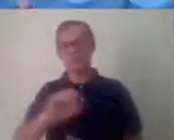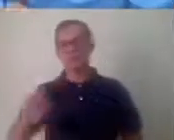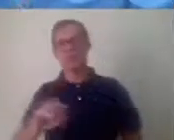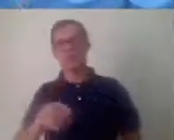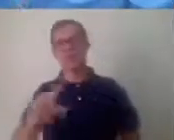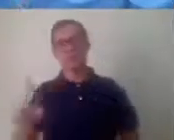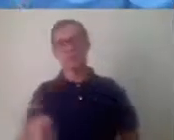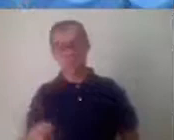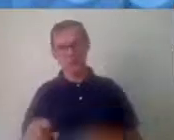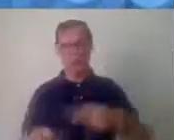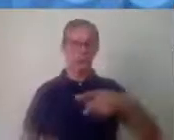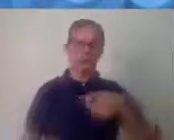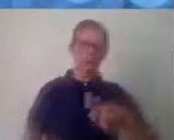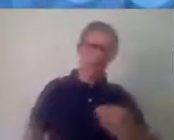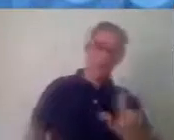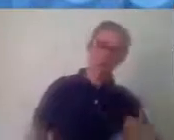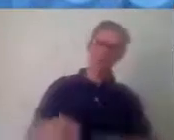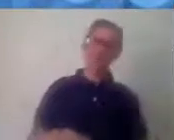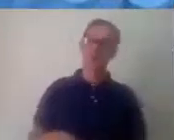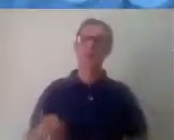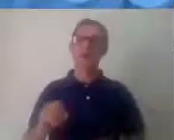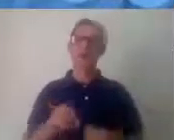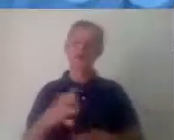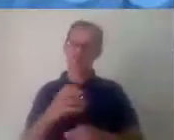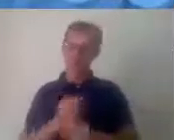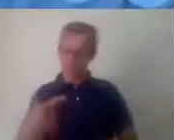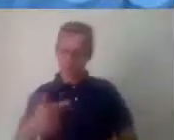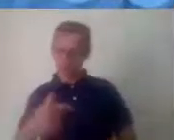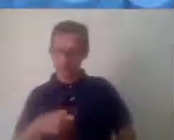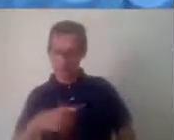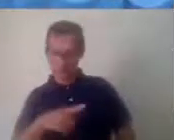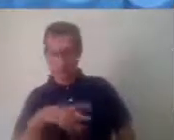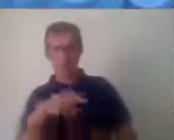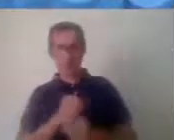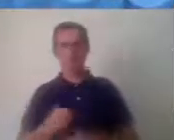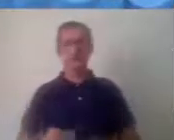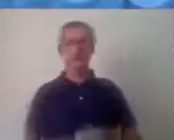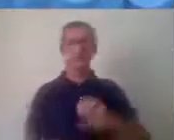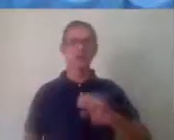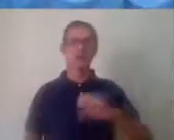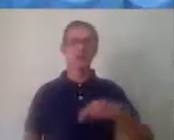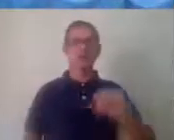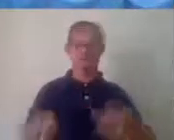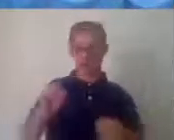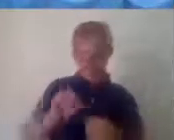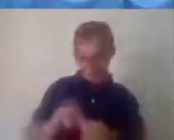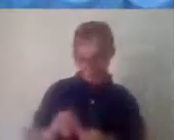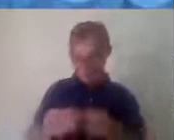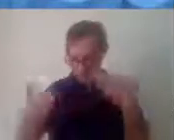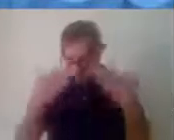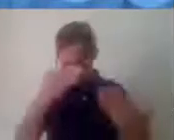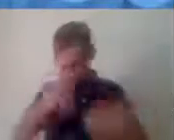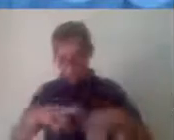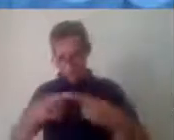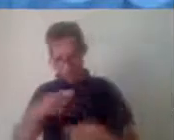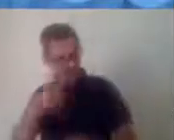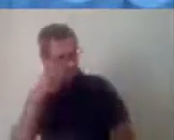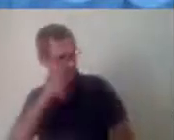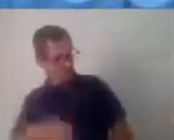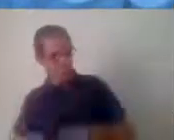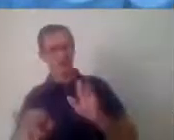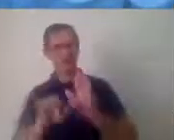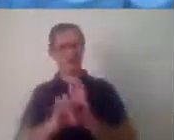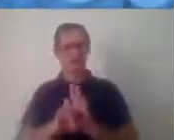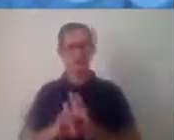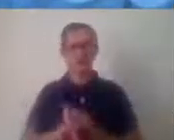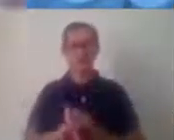derivadas parciais, aplica o teste da segunda derivada, onde você calcula a hessiana e aí você faz a comparação. Assim você consegue determinar